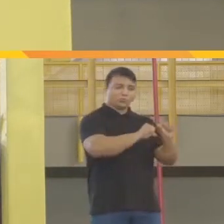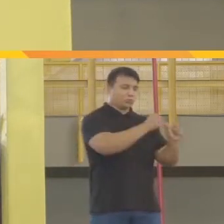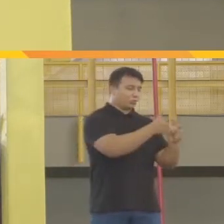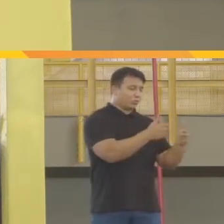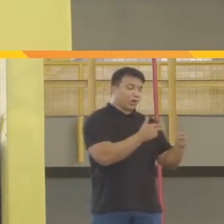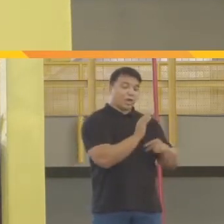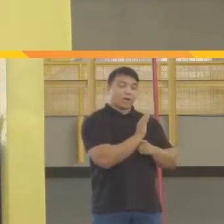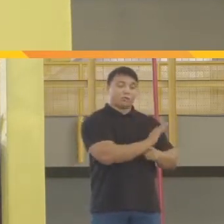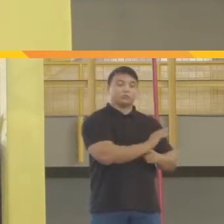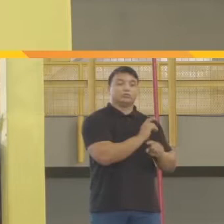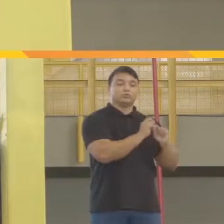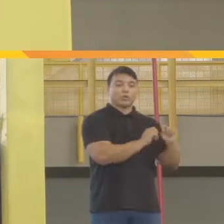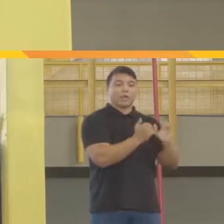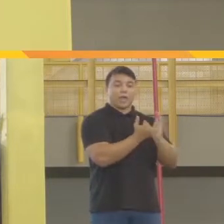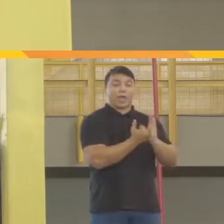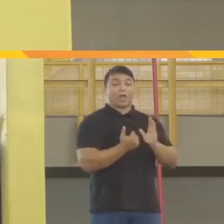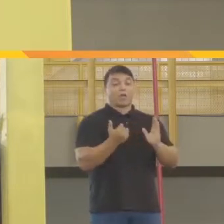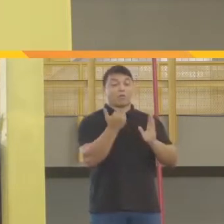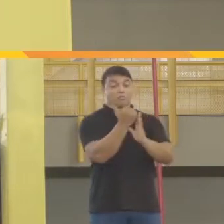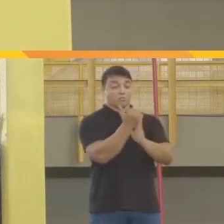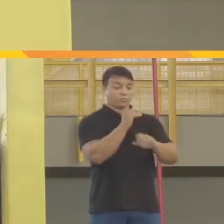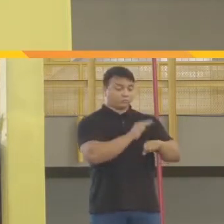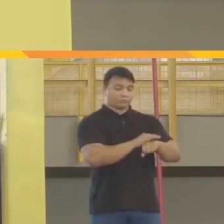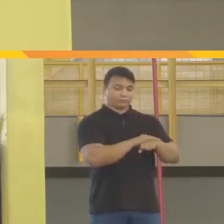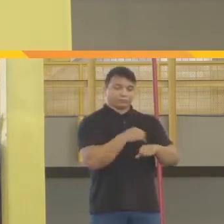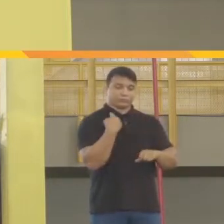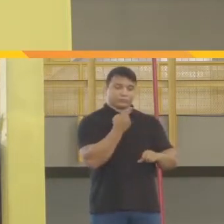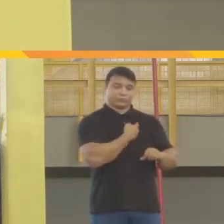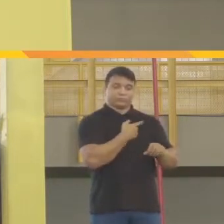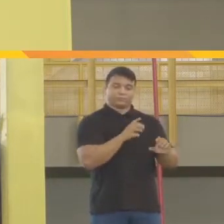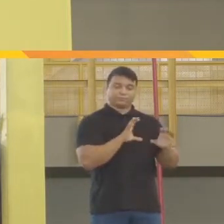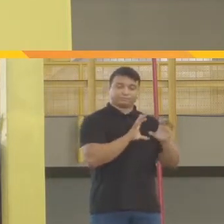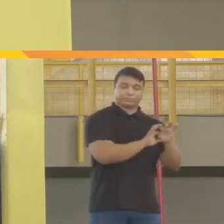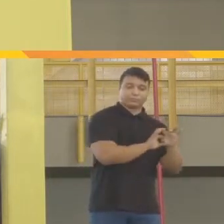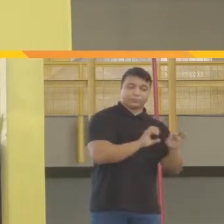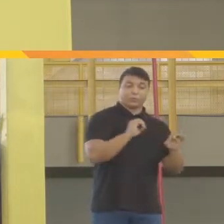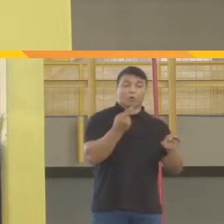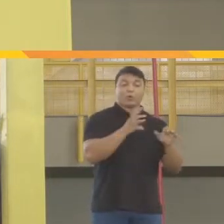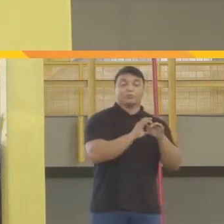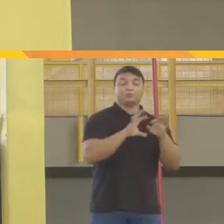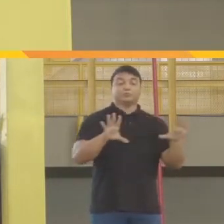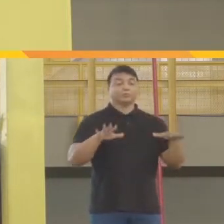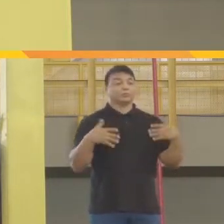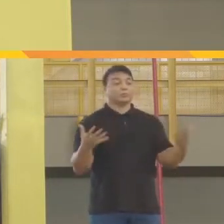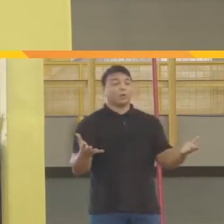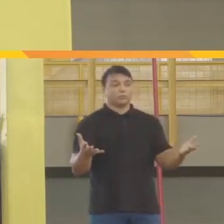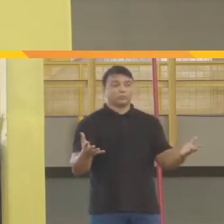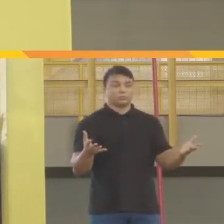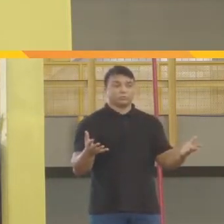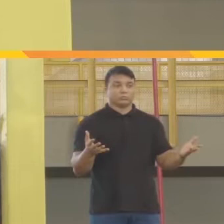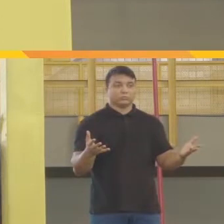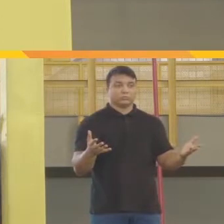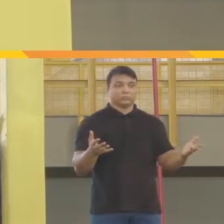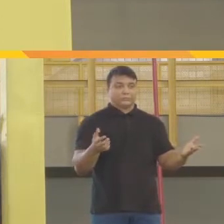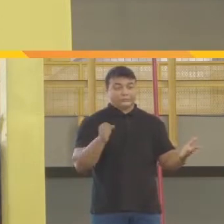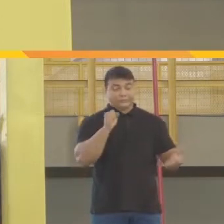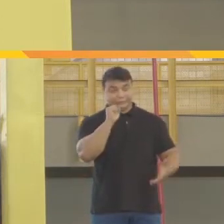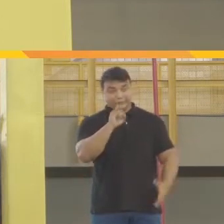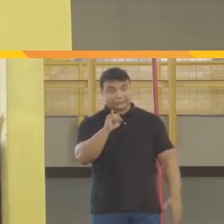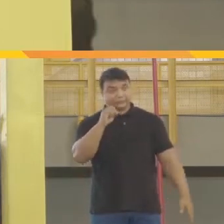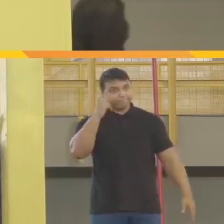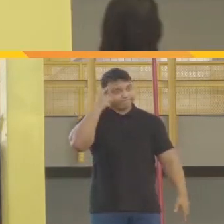contribuiu para aumentar a nossa dependência ou aumentar a nossa independência? Se